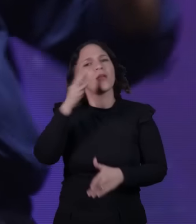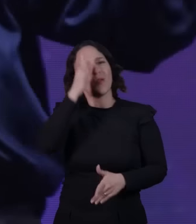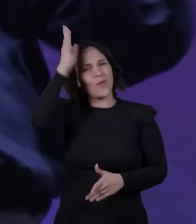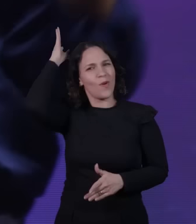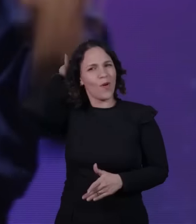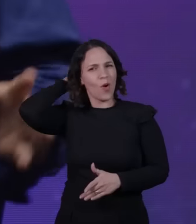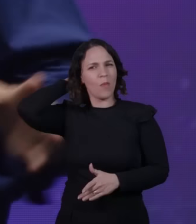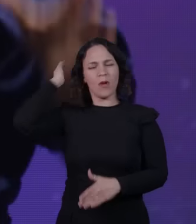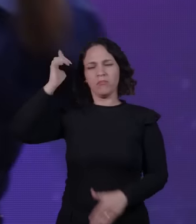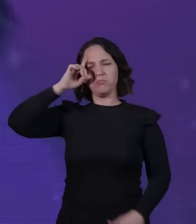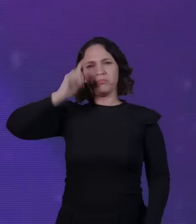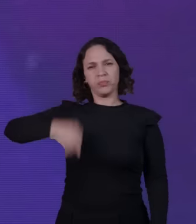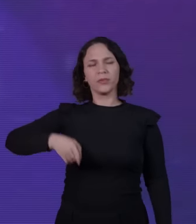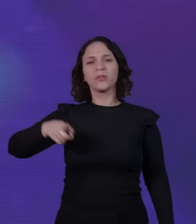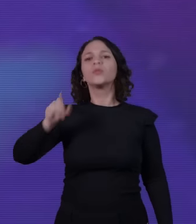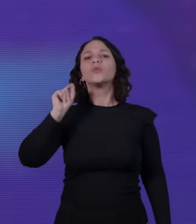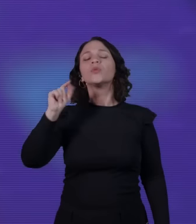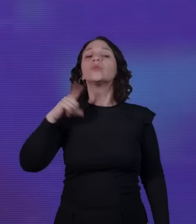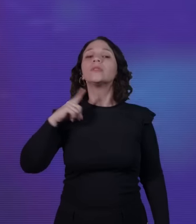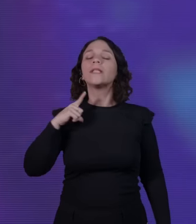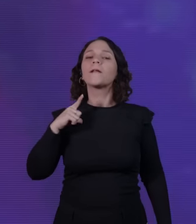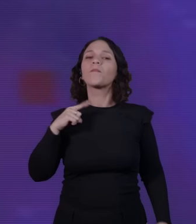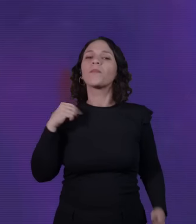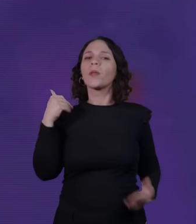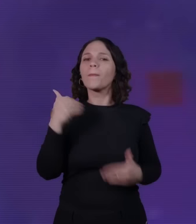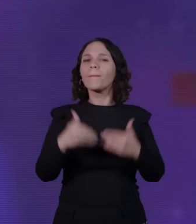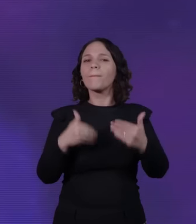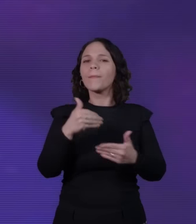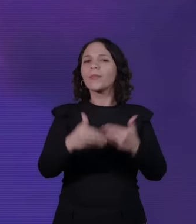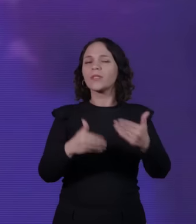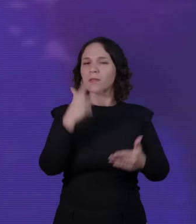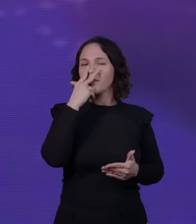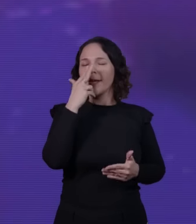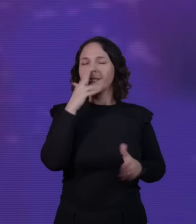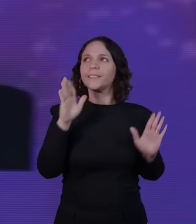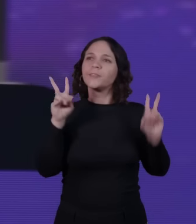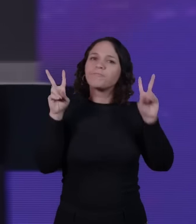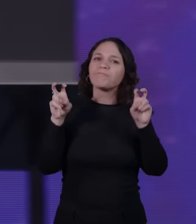romano a passar por um processo chamado de divinização.